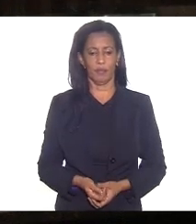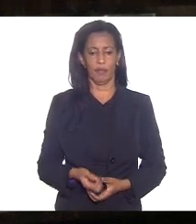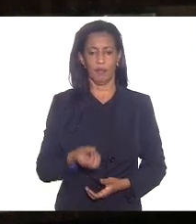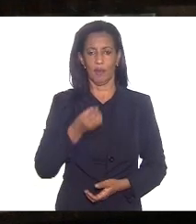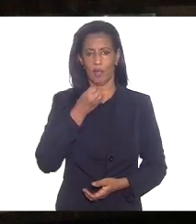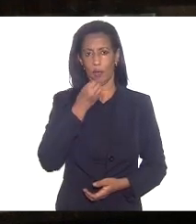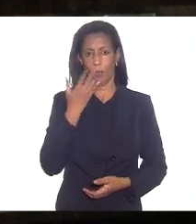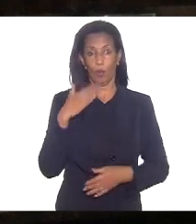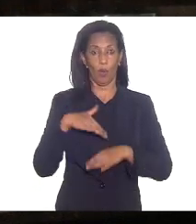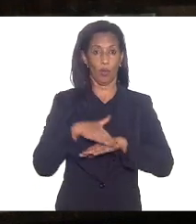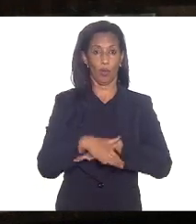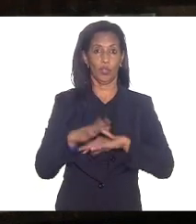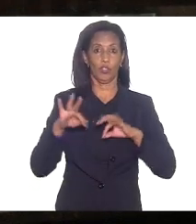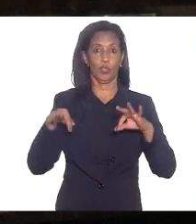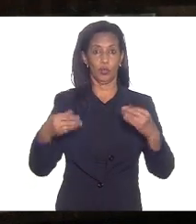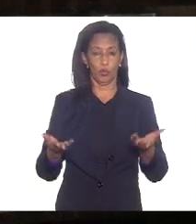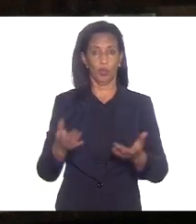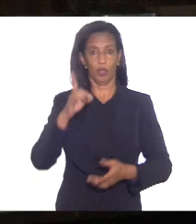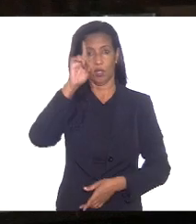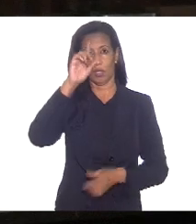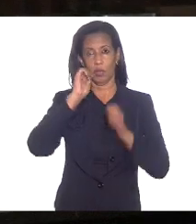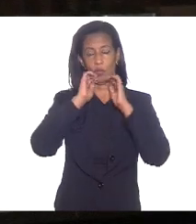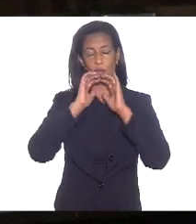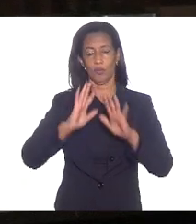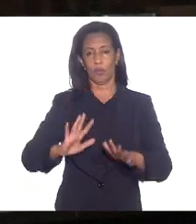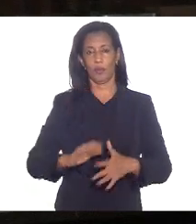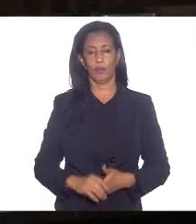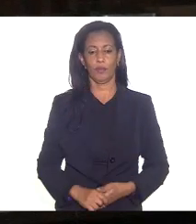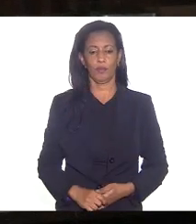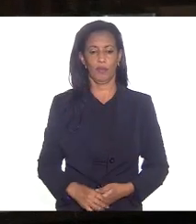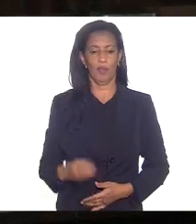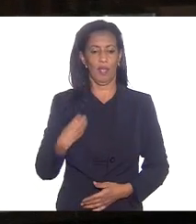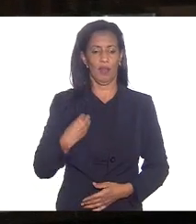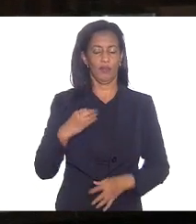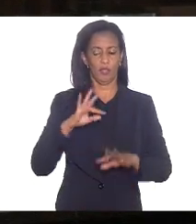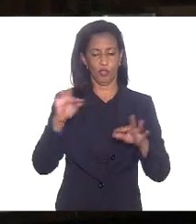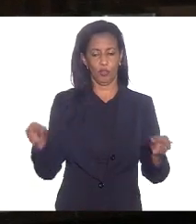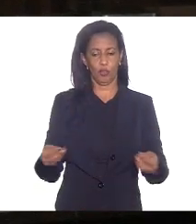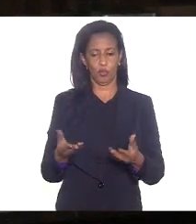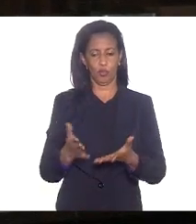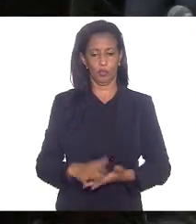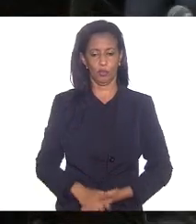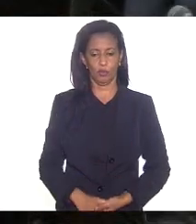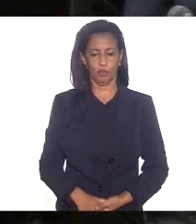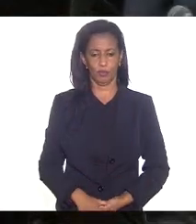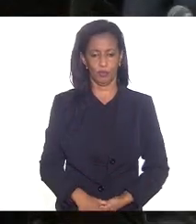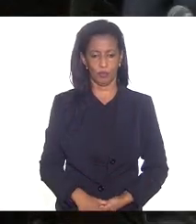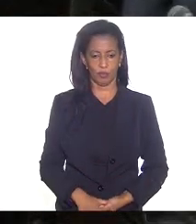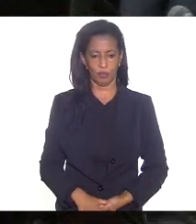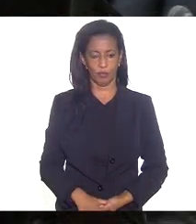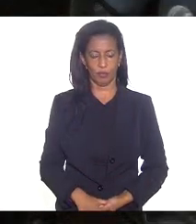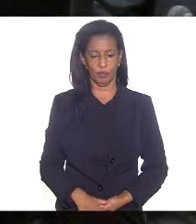boa noite a todos e que Deus abençoe a vida de todos nós.